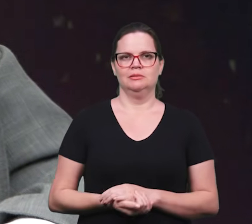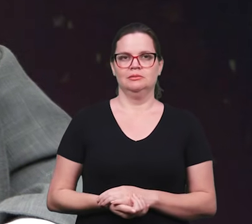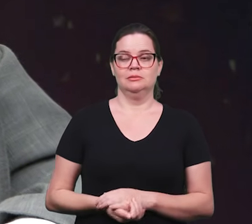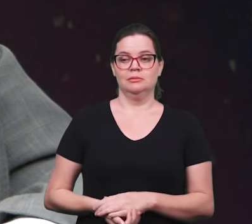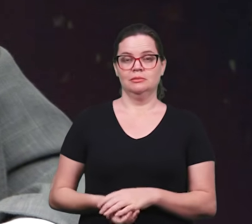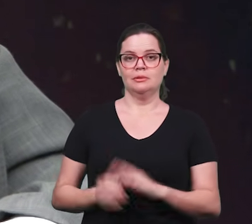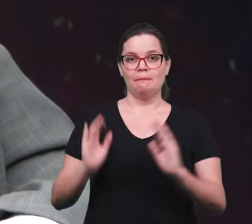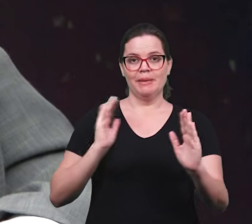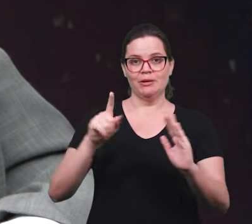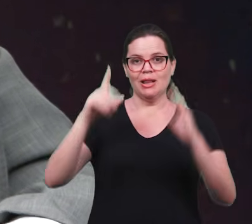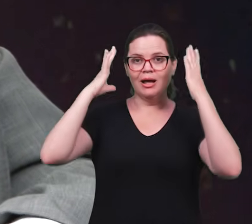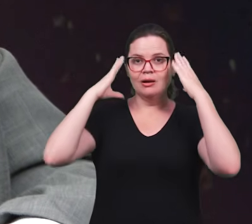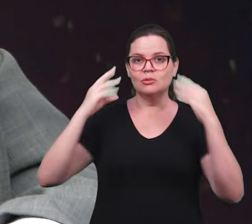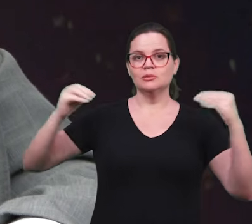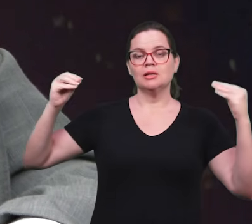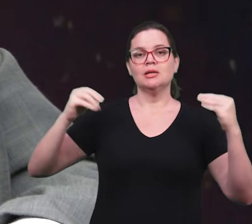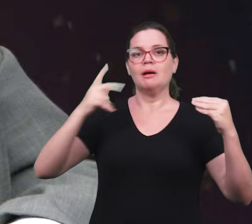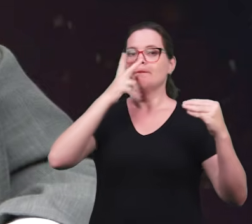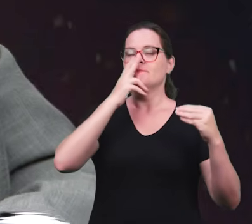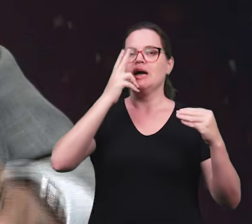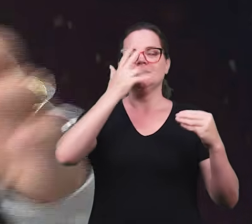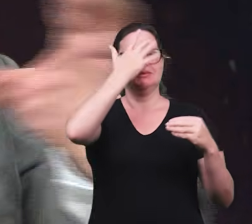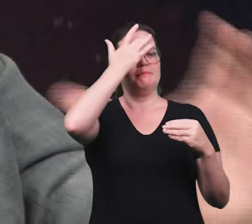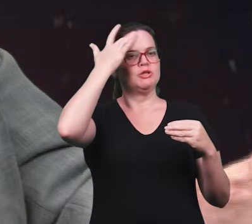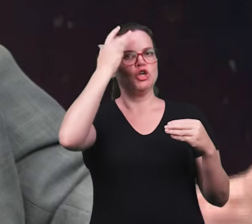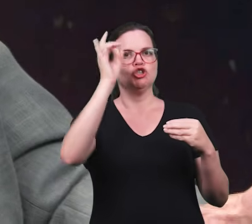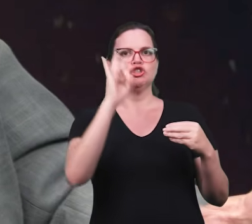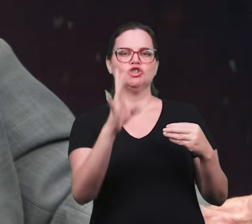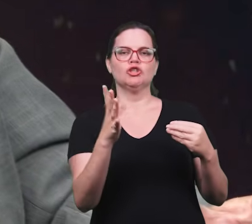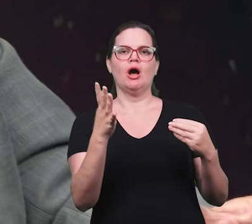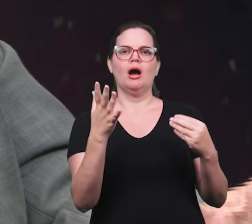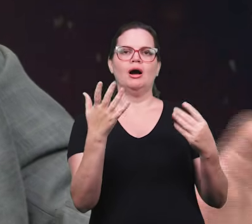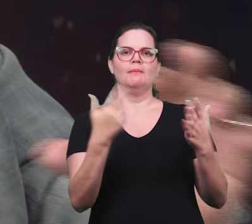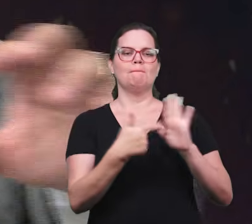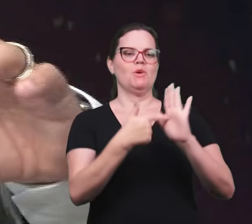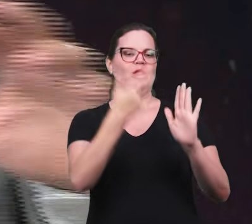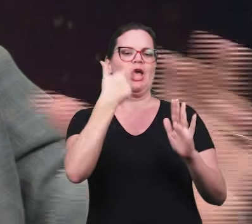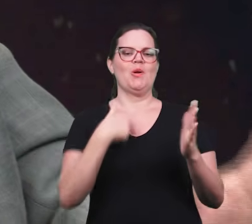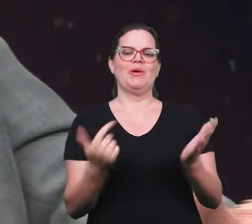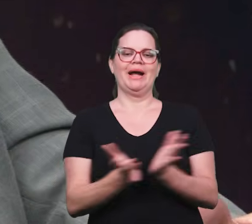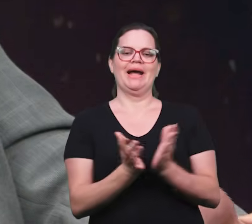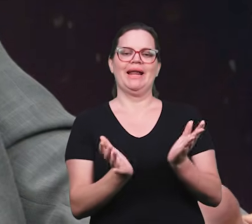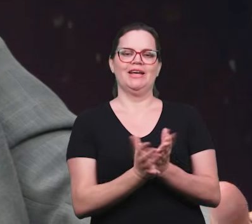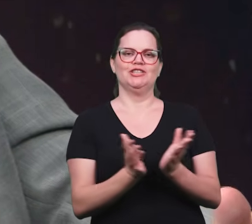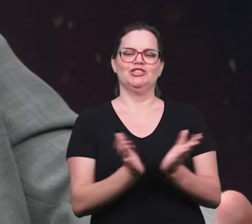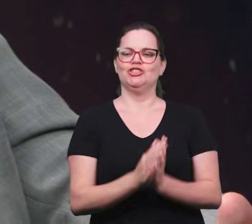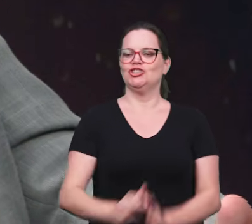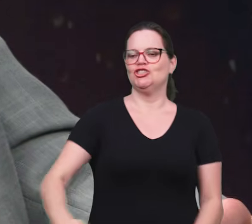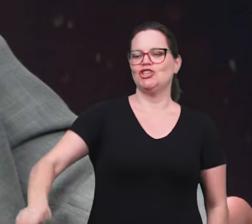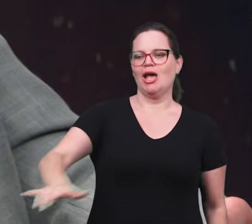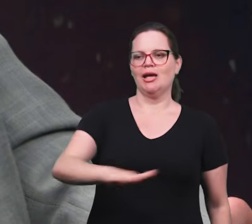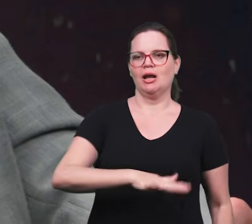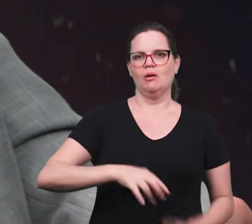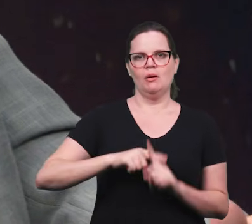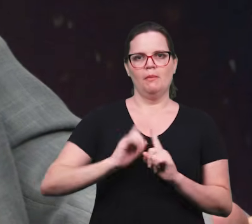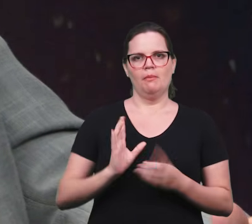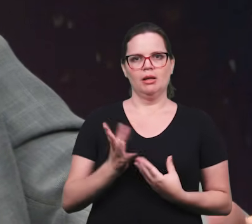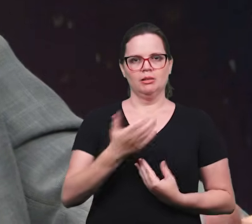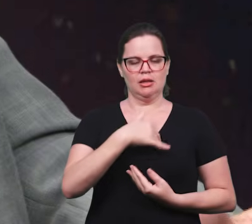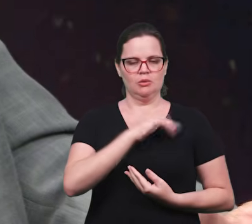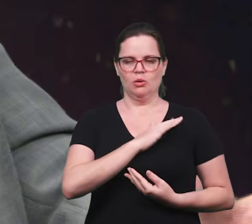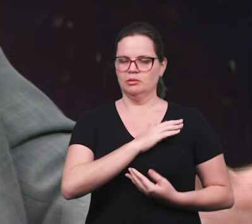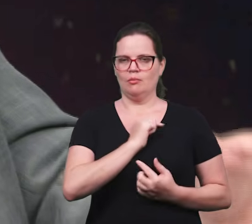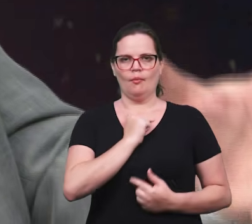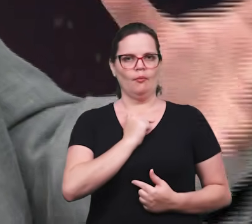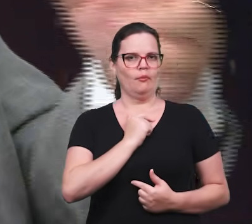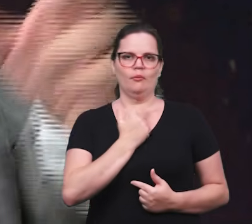onde a fé se torna aparente de forma generalizada, né? Assim, pegando quase que todos. Porque ali, como